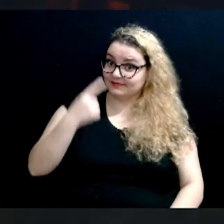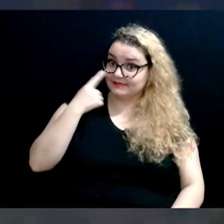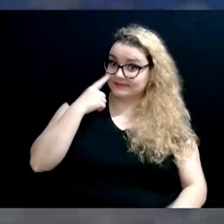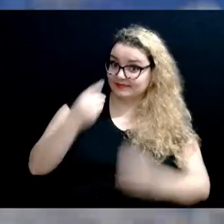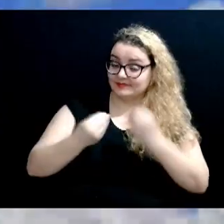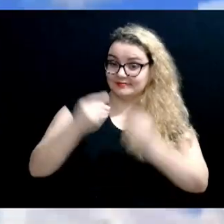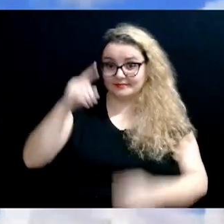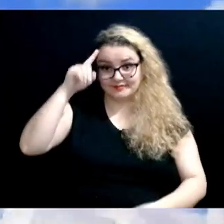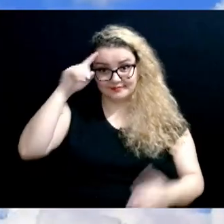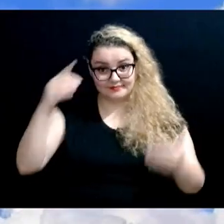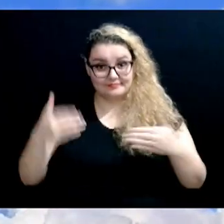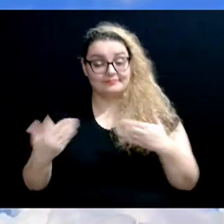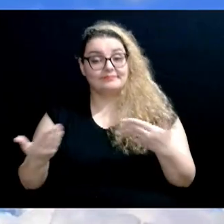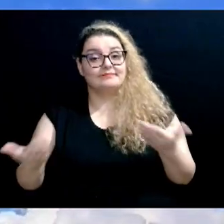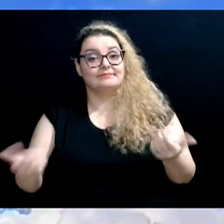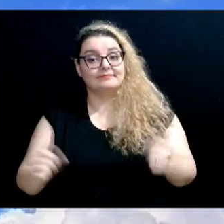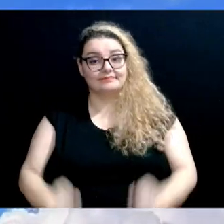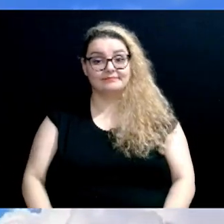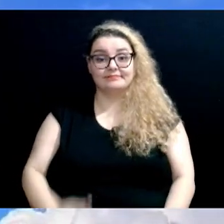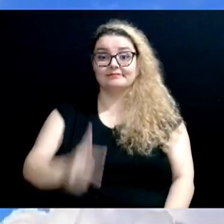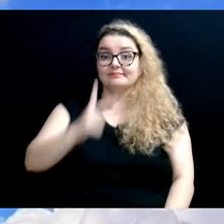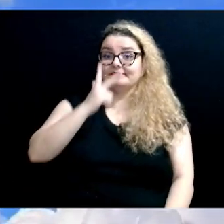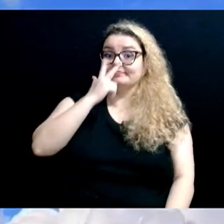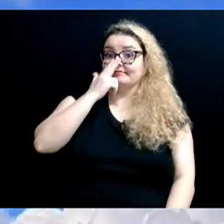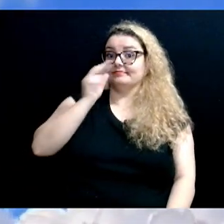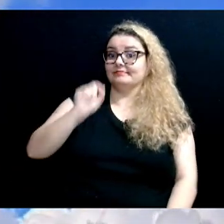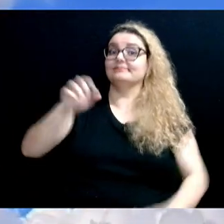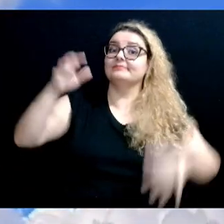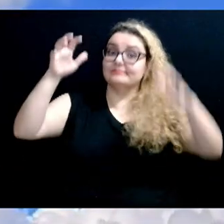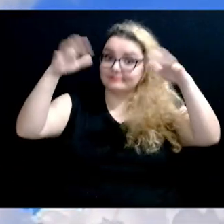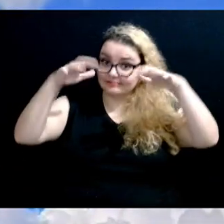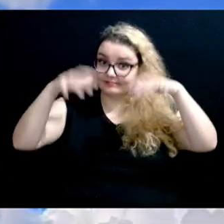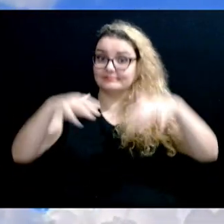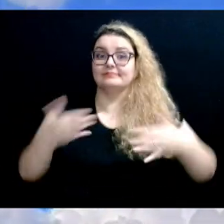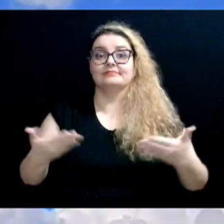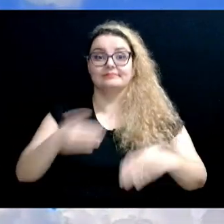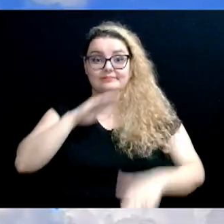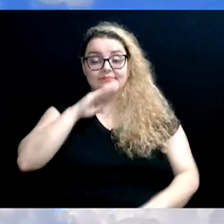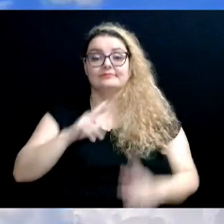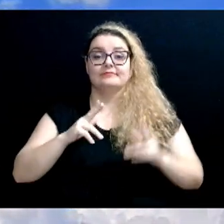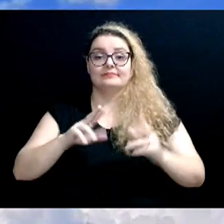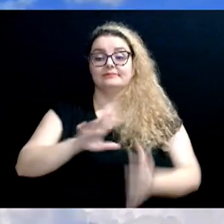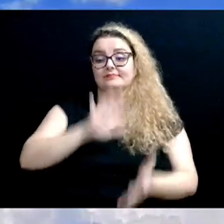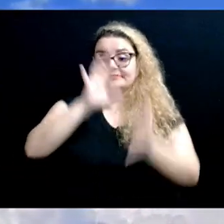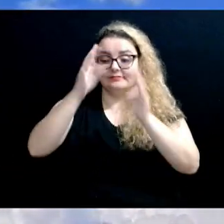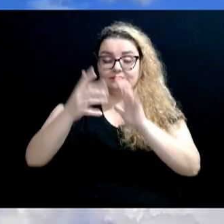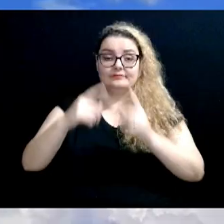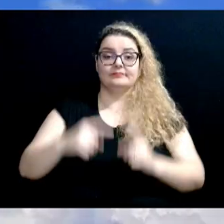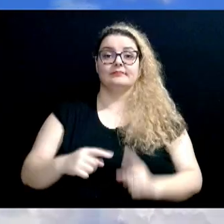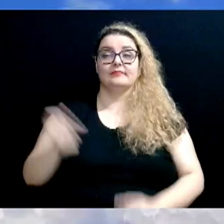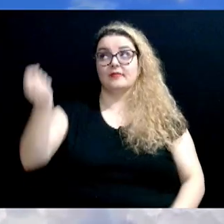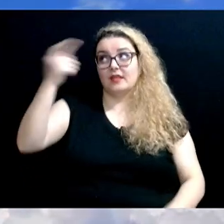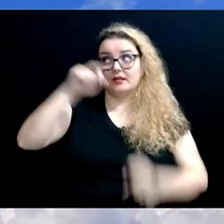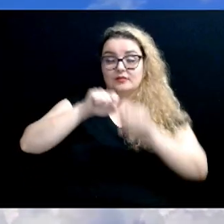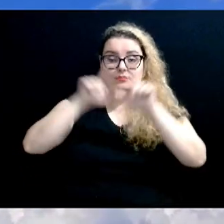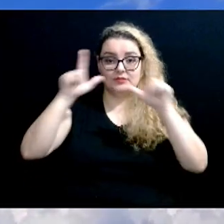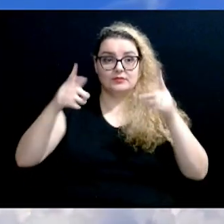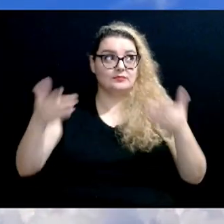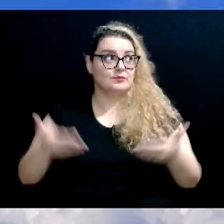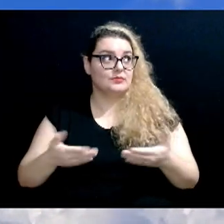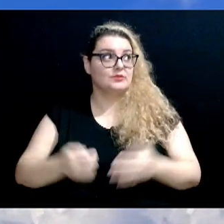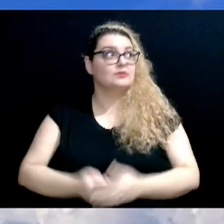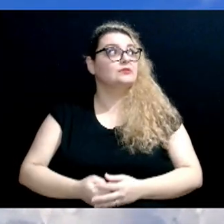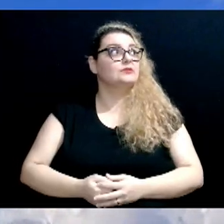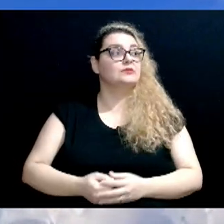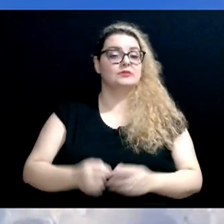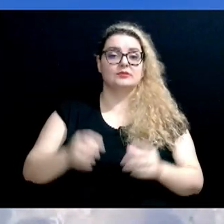Então, parece que nós vamos ter chuva hoje à tarde, né? De acordo com a previsão, nós temos sol agora de manhã, aí aumento de nuvens